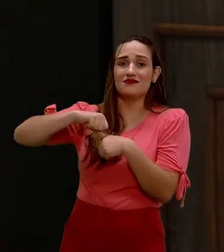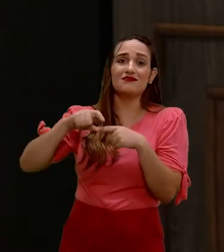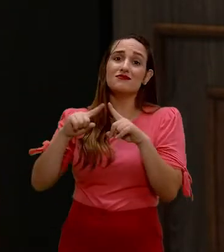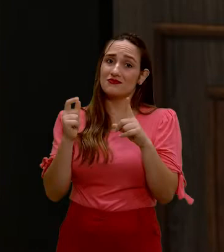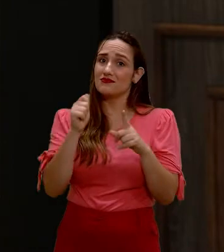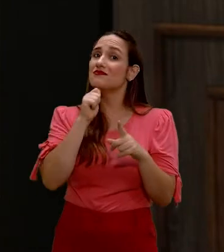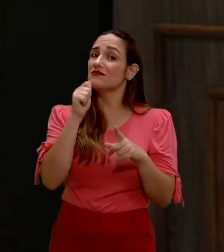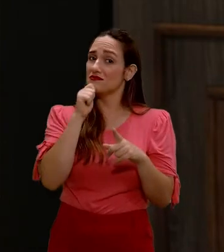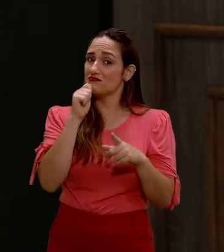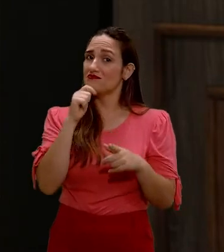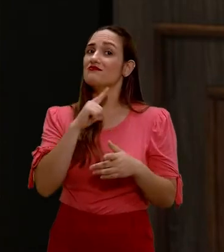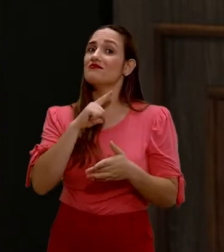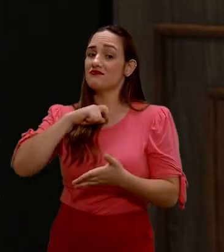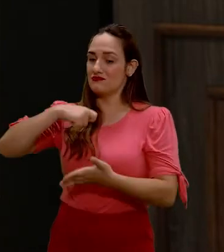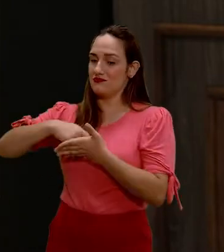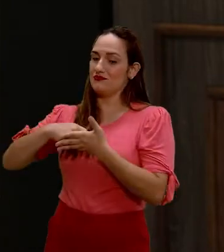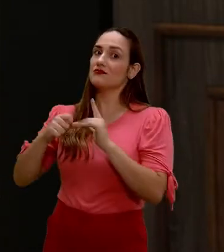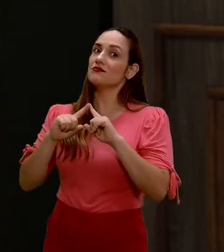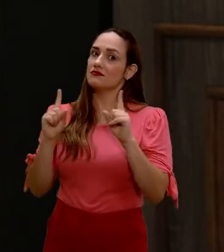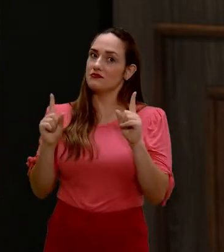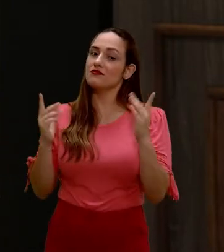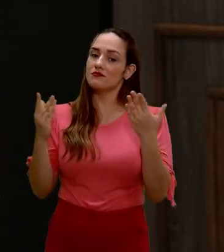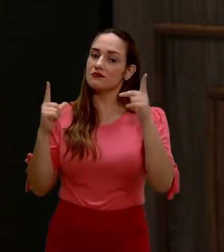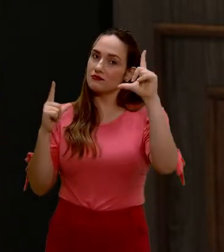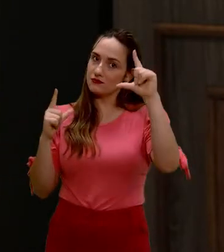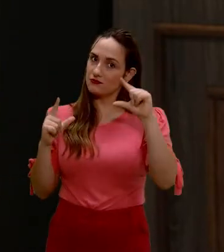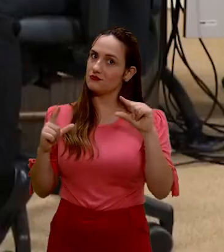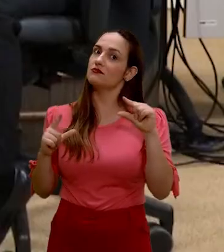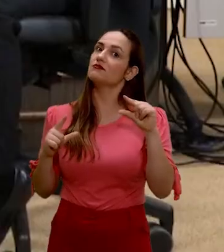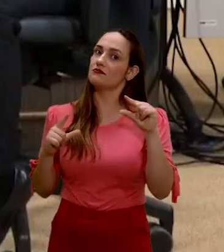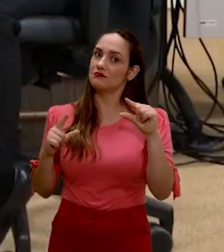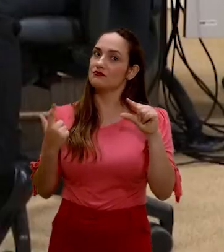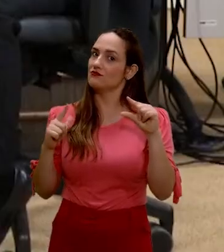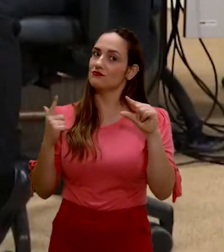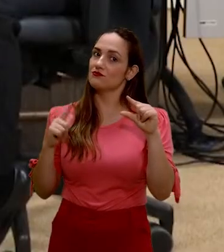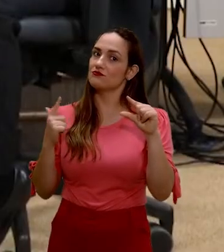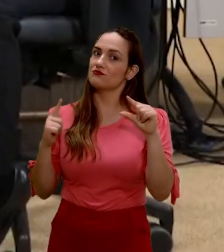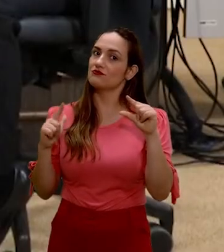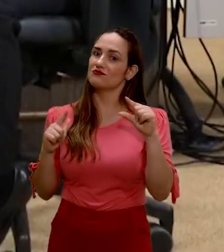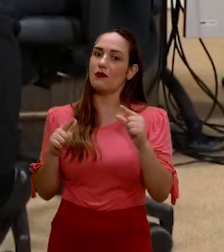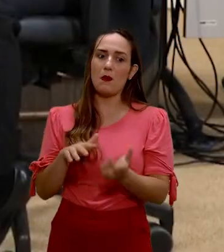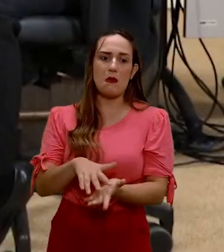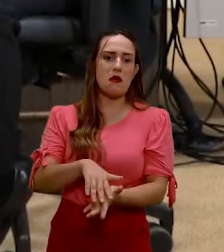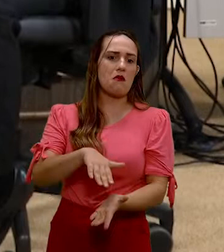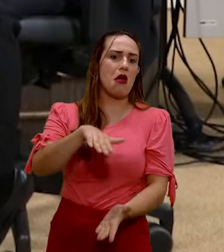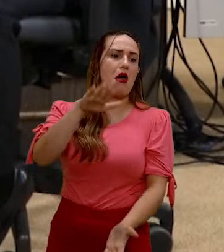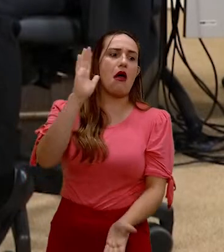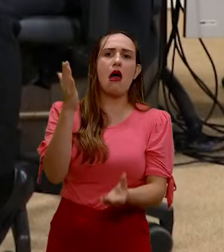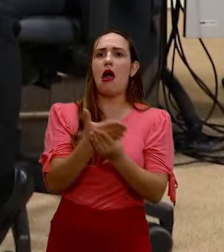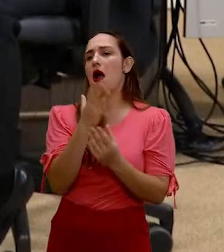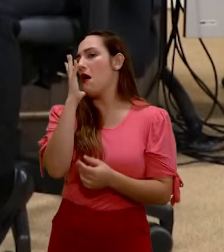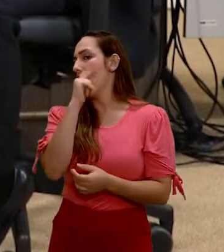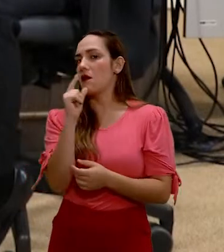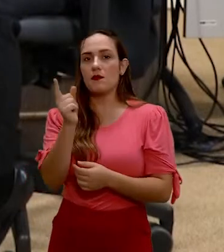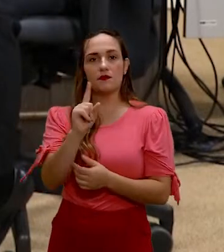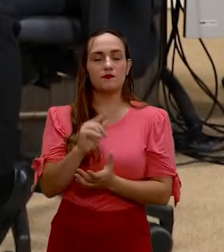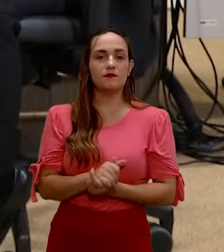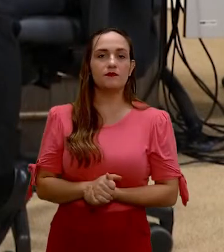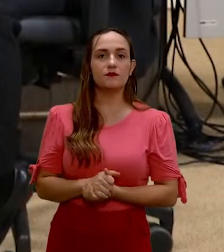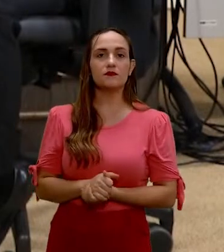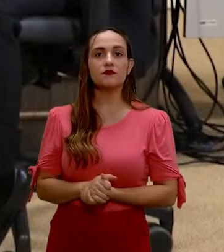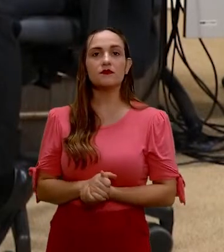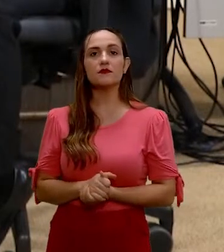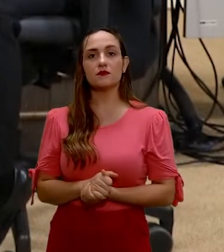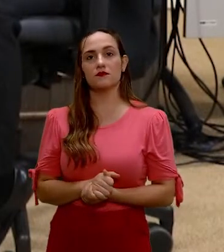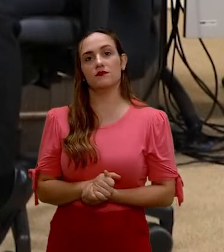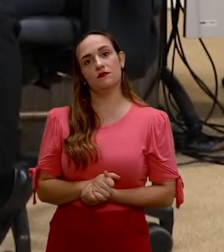ainda existe, só que diminuída. O que a gente fez foi buscar uma maior eficiência do